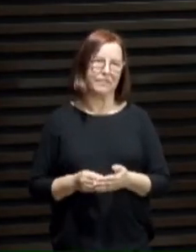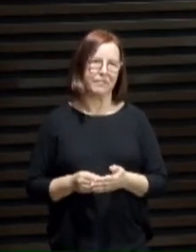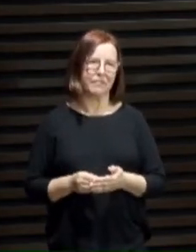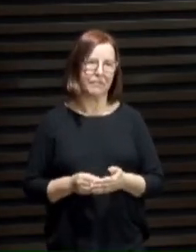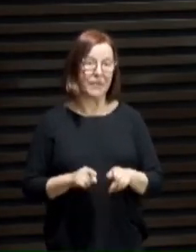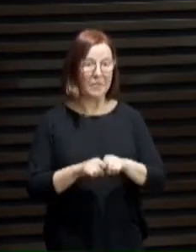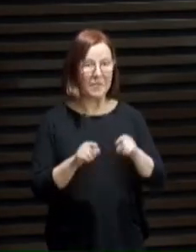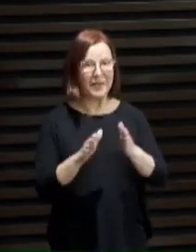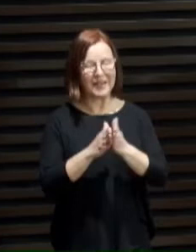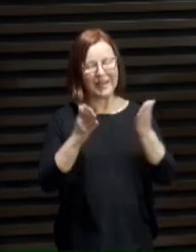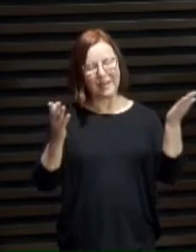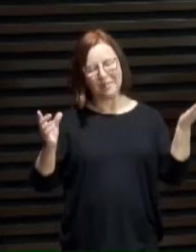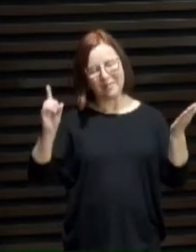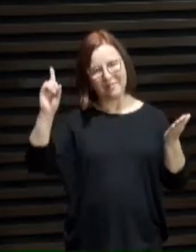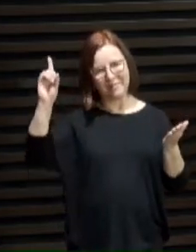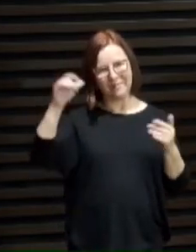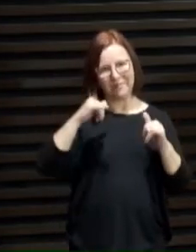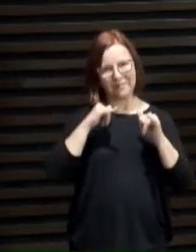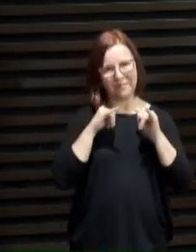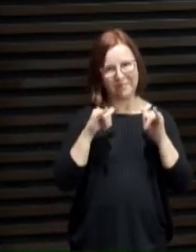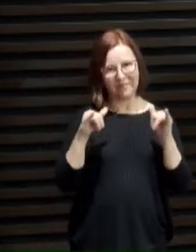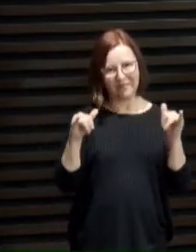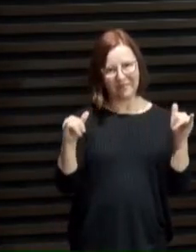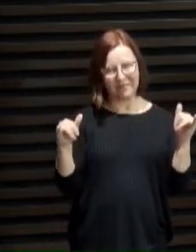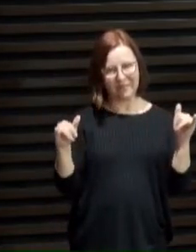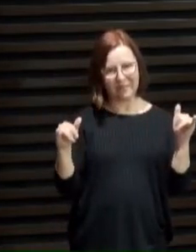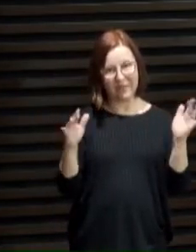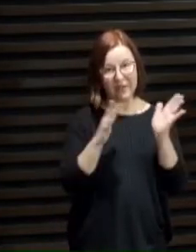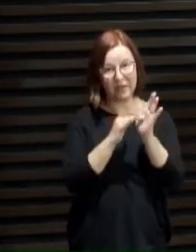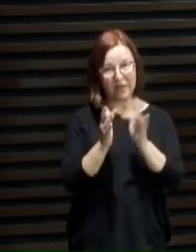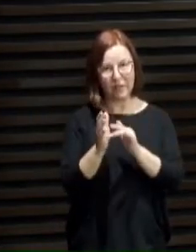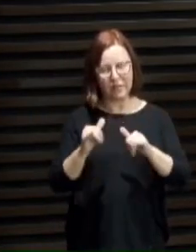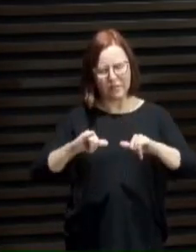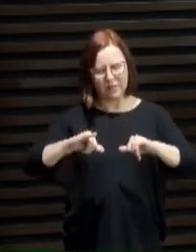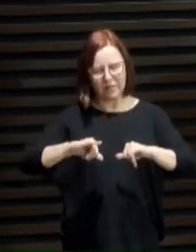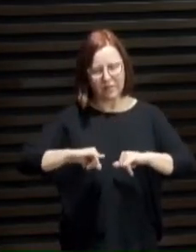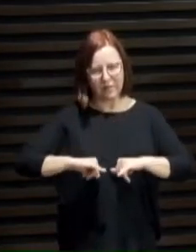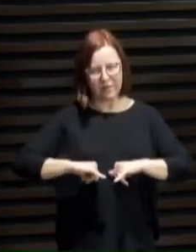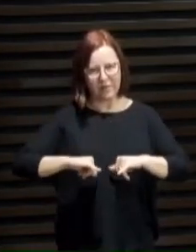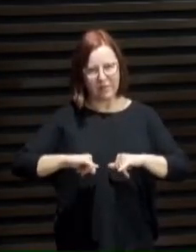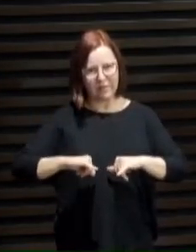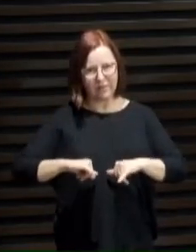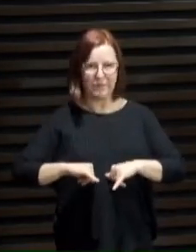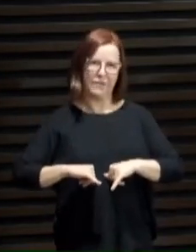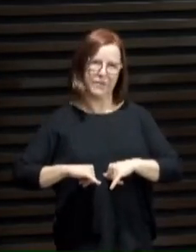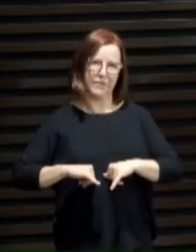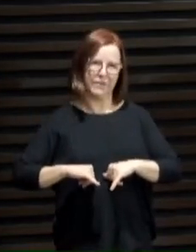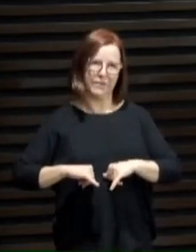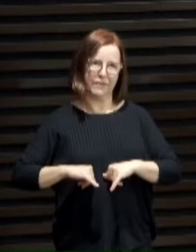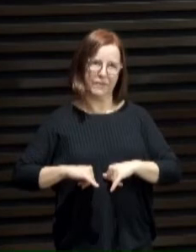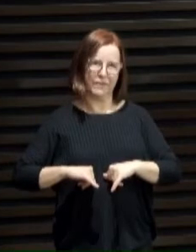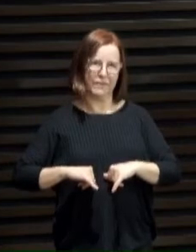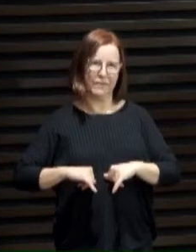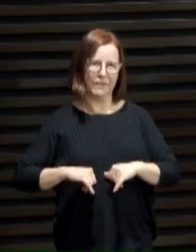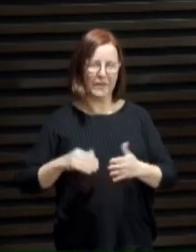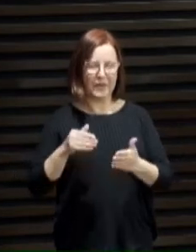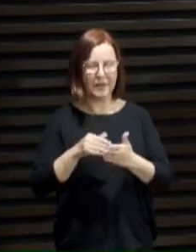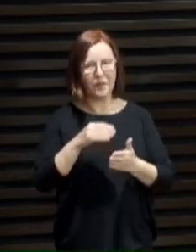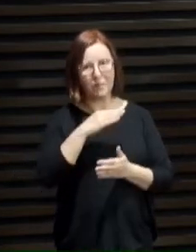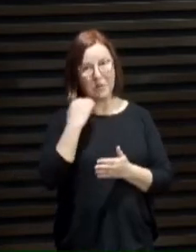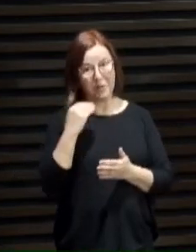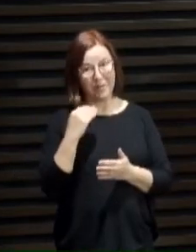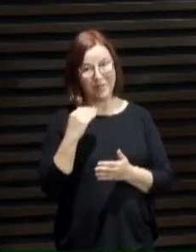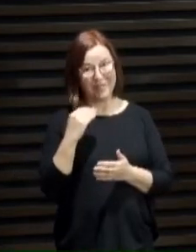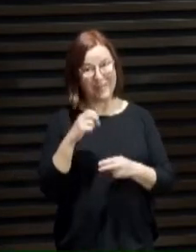Mas a Bíblia diz que ele sofreu horrenda morte, pelo que Deus lhe deu o nome que